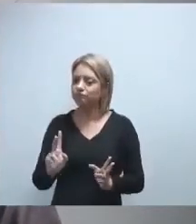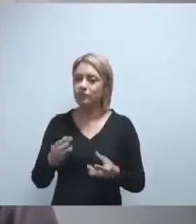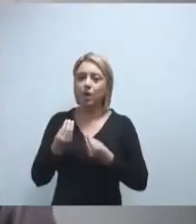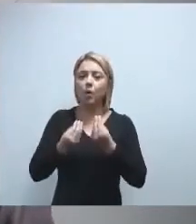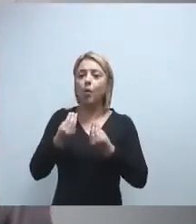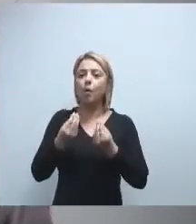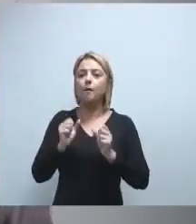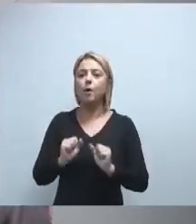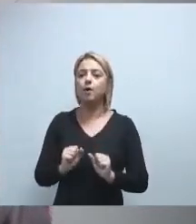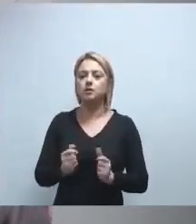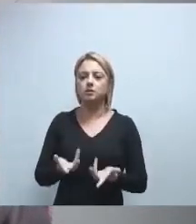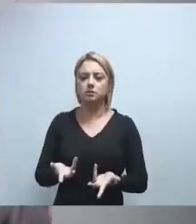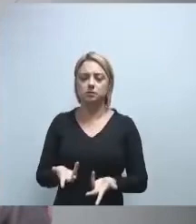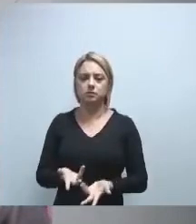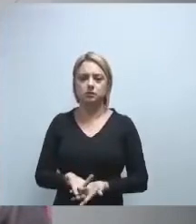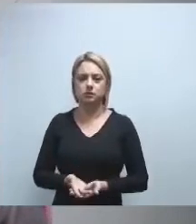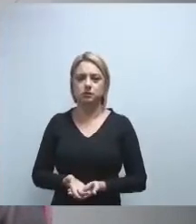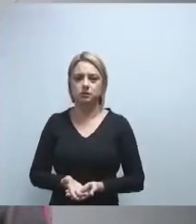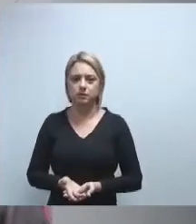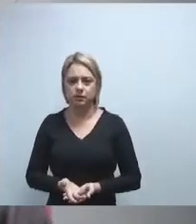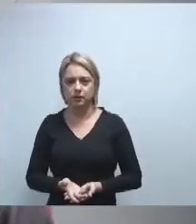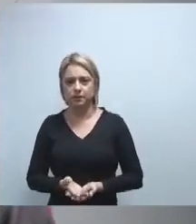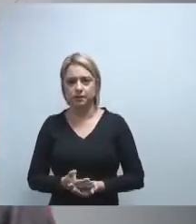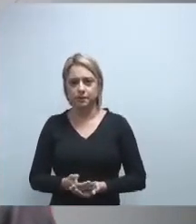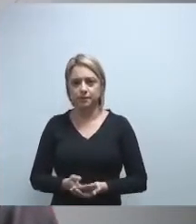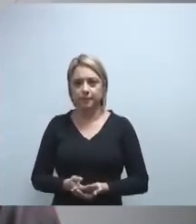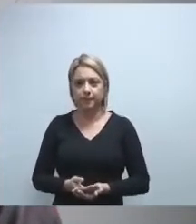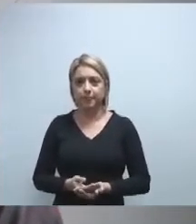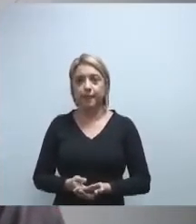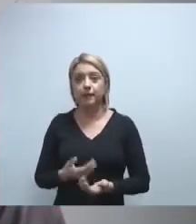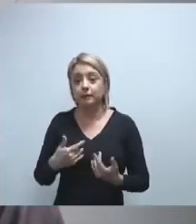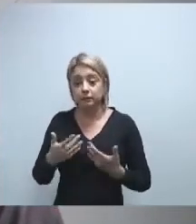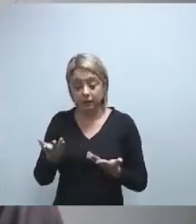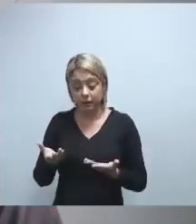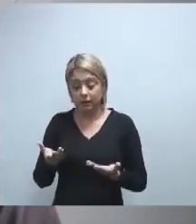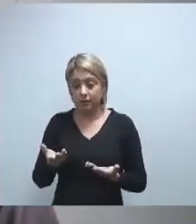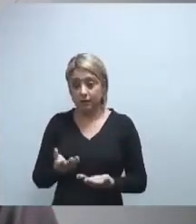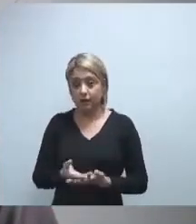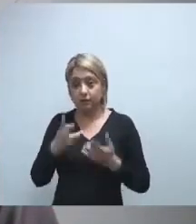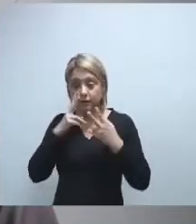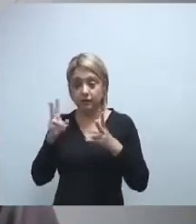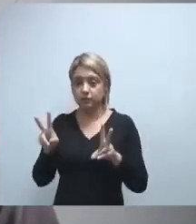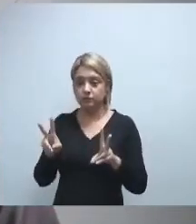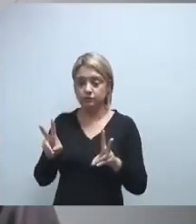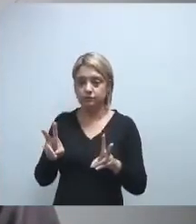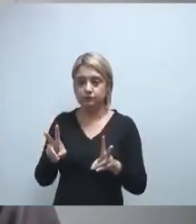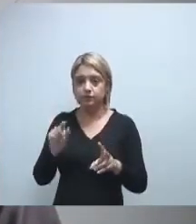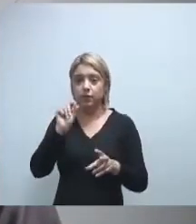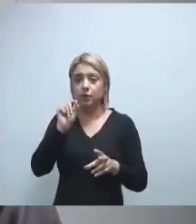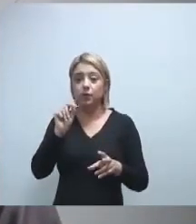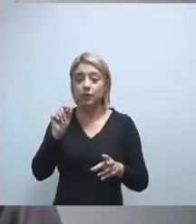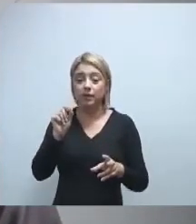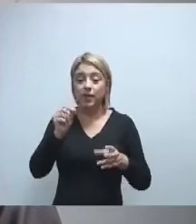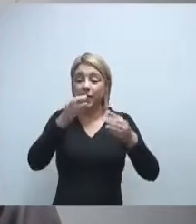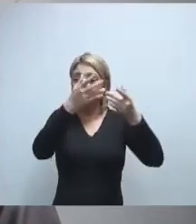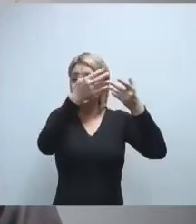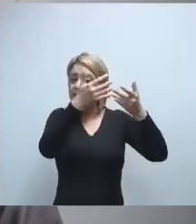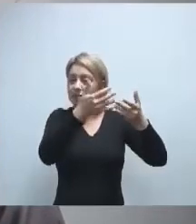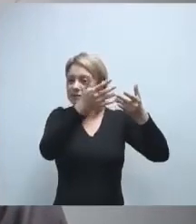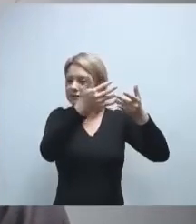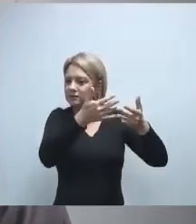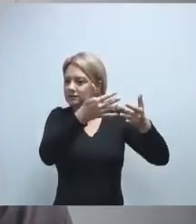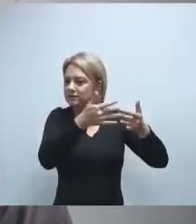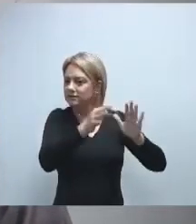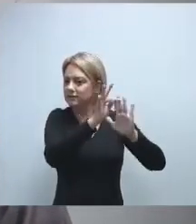como é que pode ou não quer dizer então a aaa o que é discricionário do